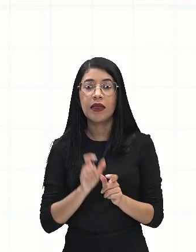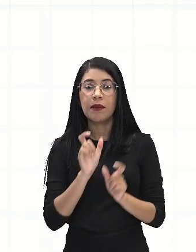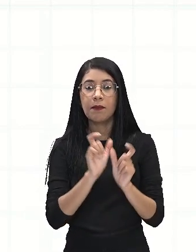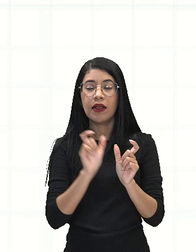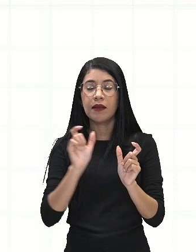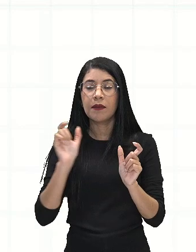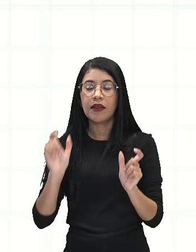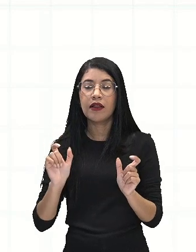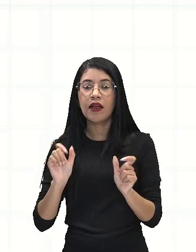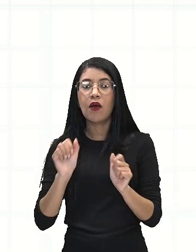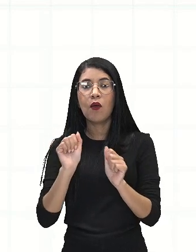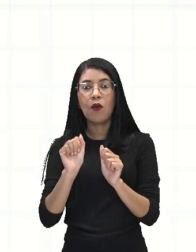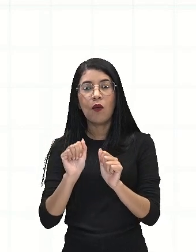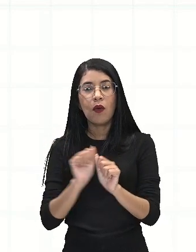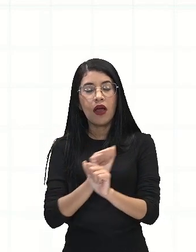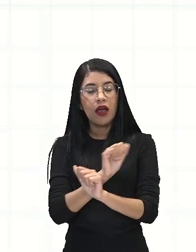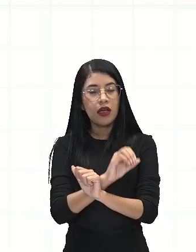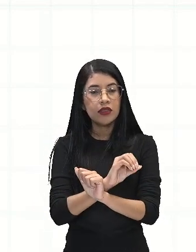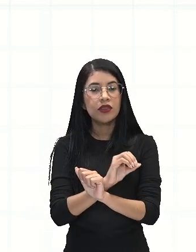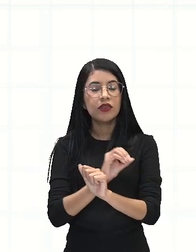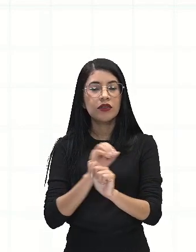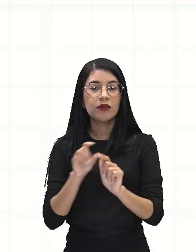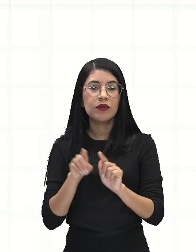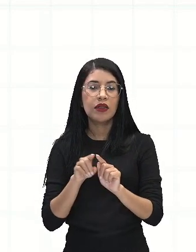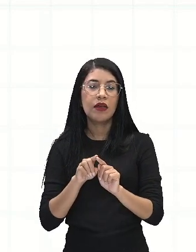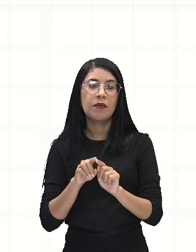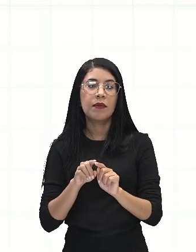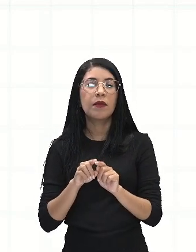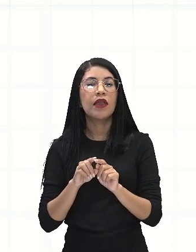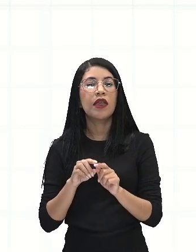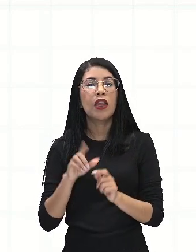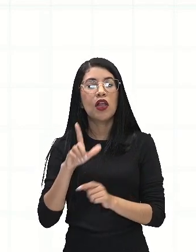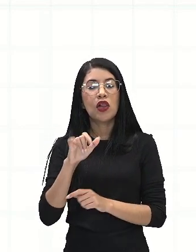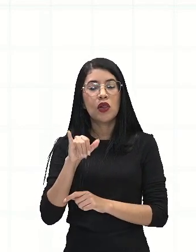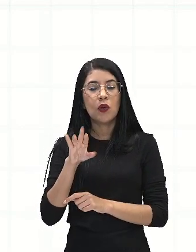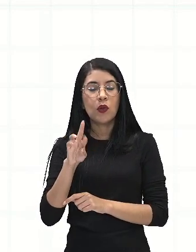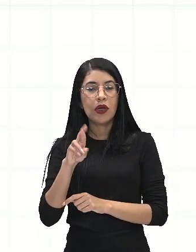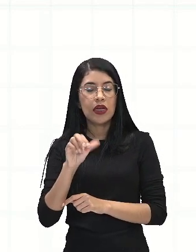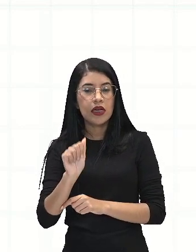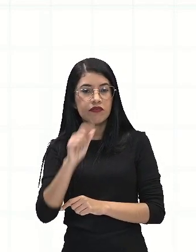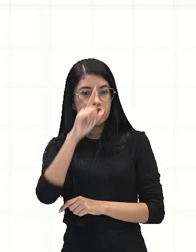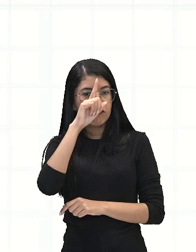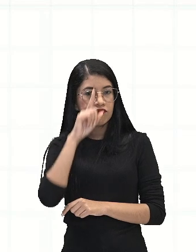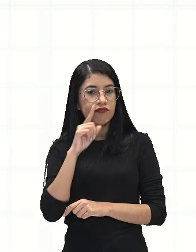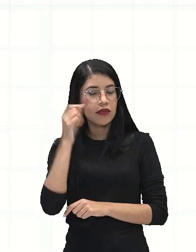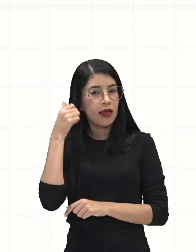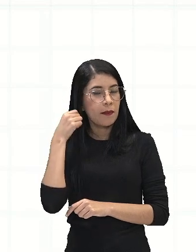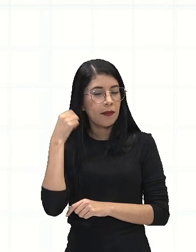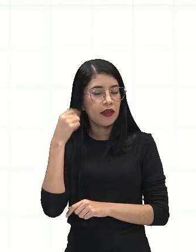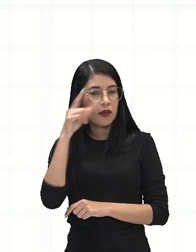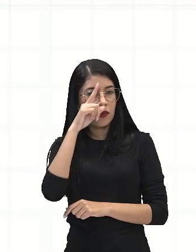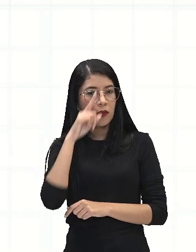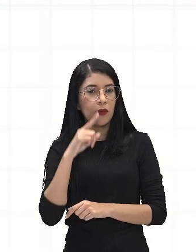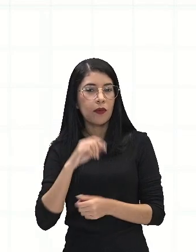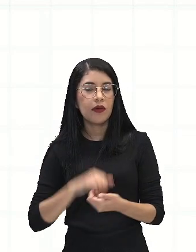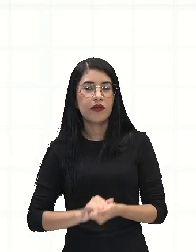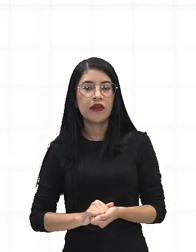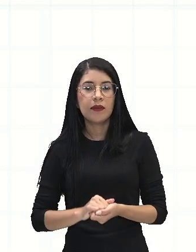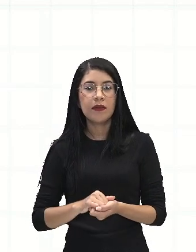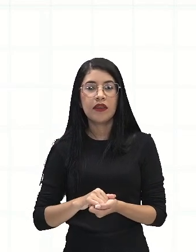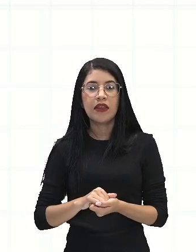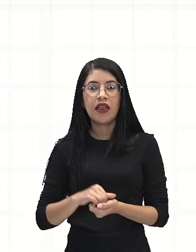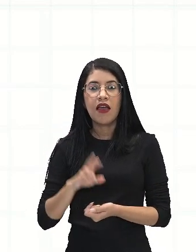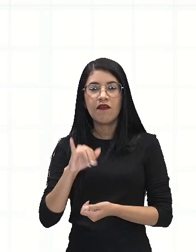artigo a, loira, vilanesca, divertida e sinistra